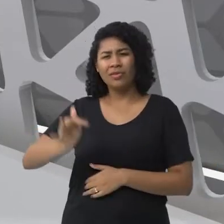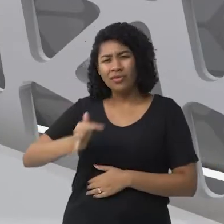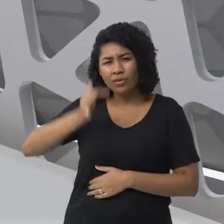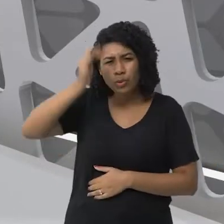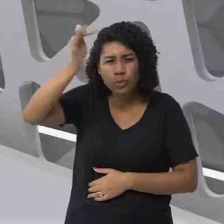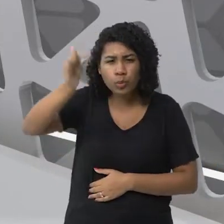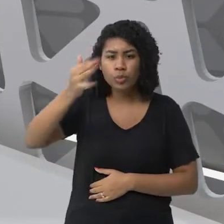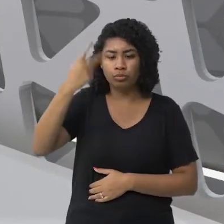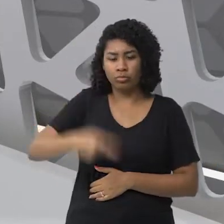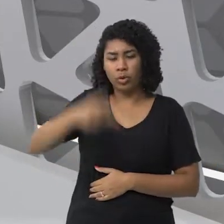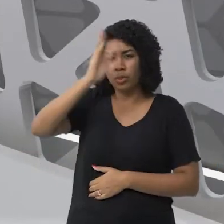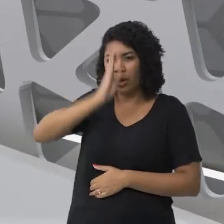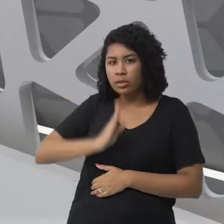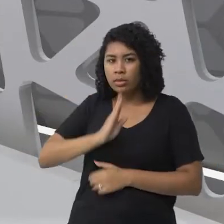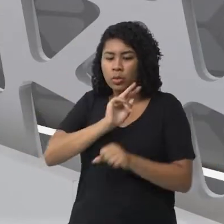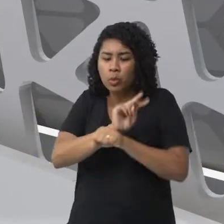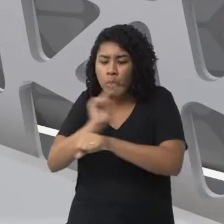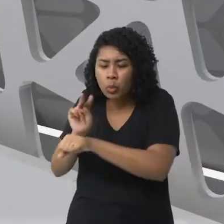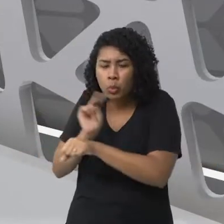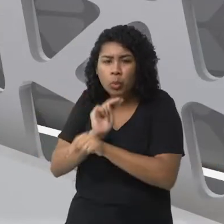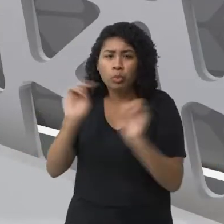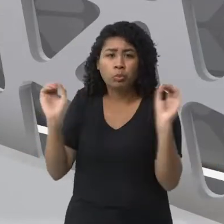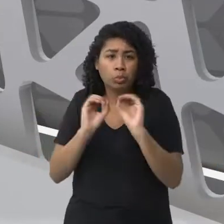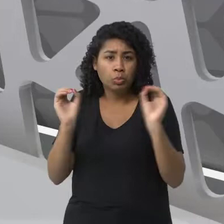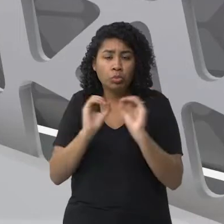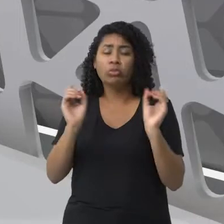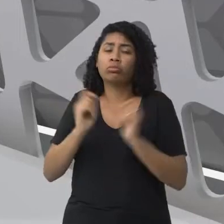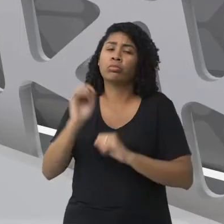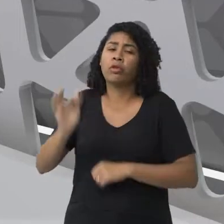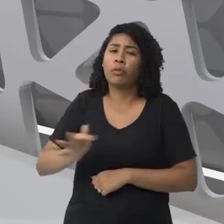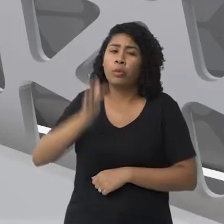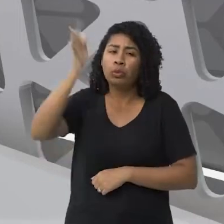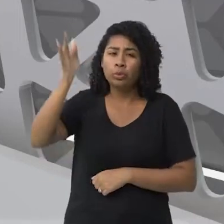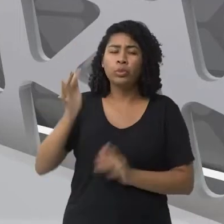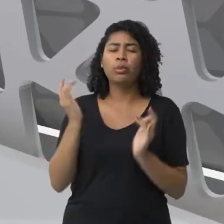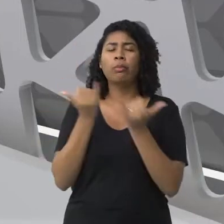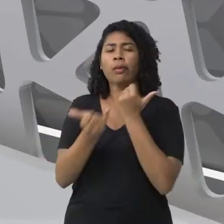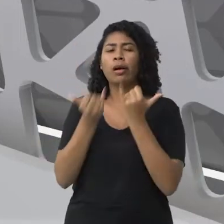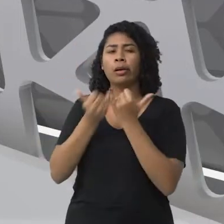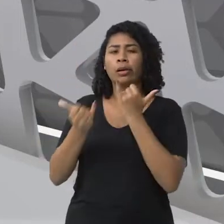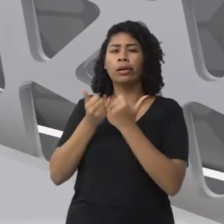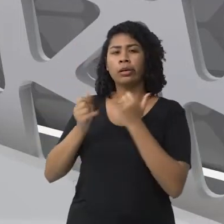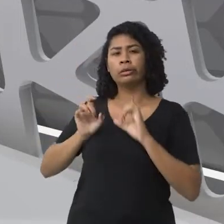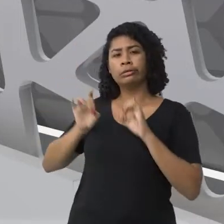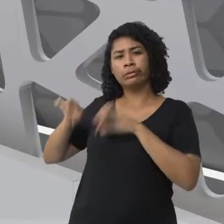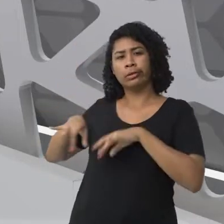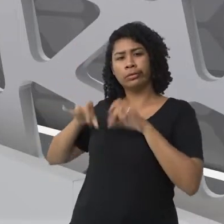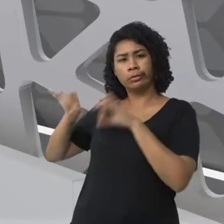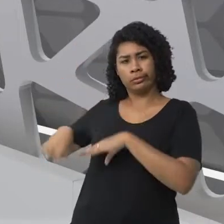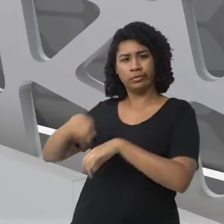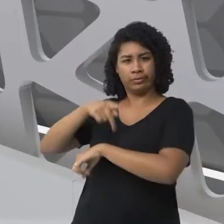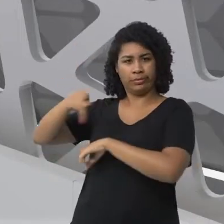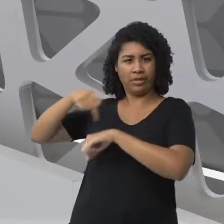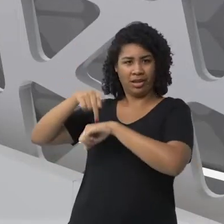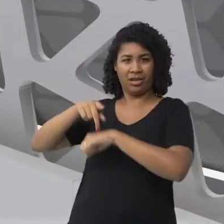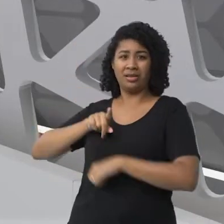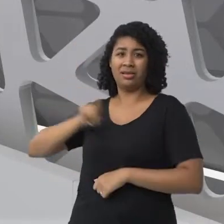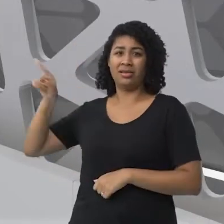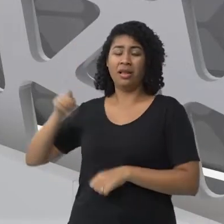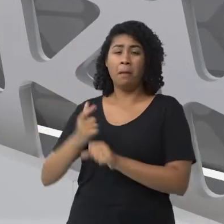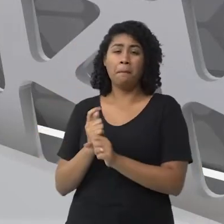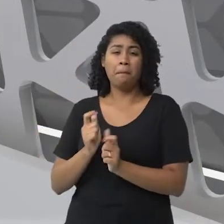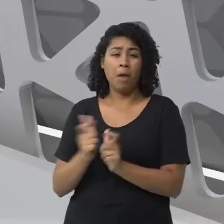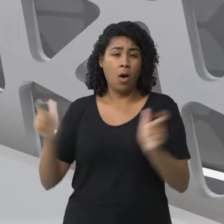ele não preservar hoje a sua floresta, ele se pareça um pouco mais com a Austrália. Para quem não conhece a Austrália é formada por grande parte